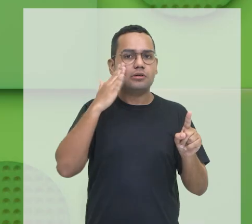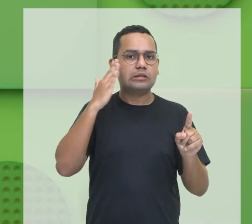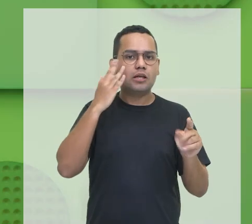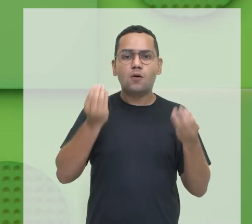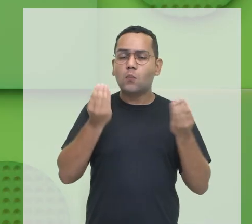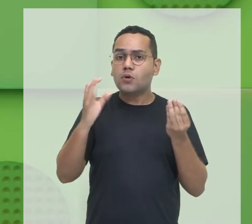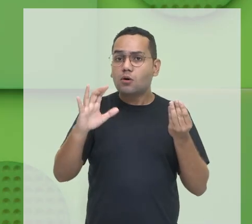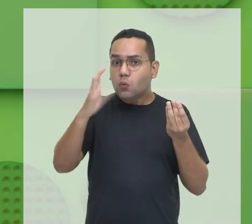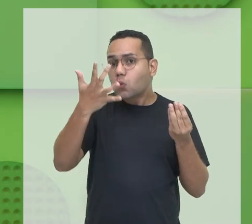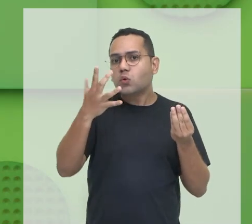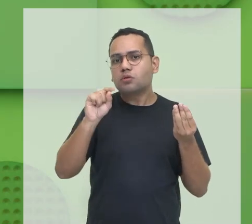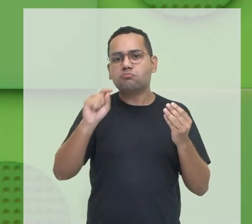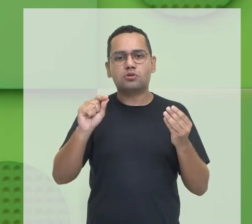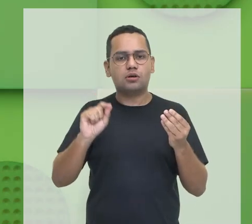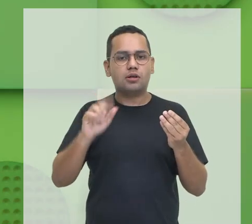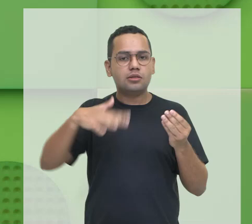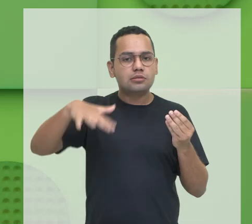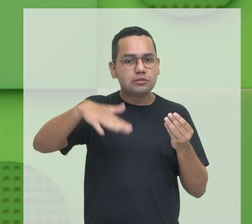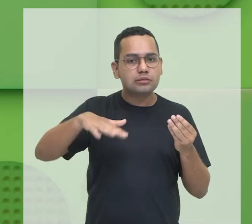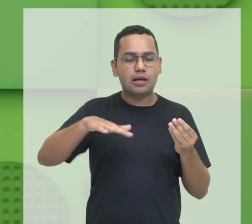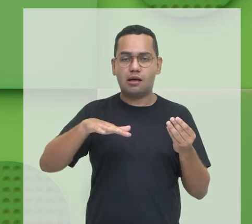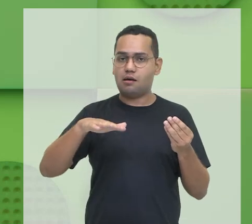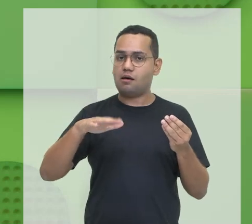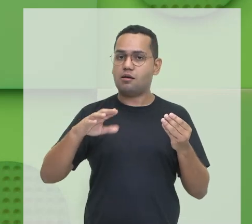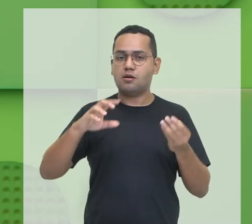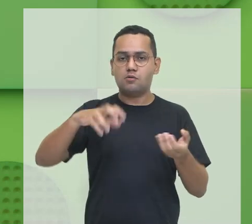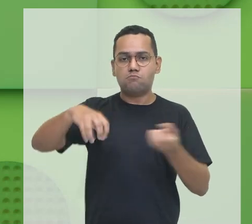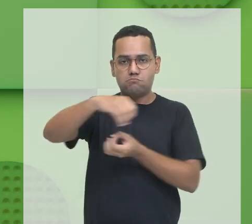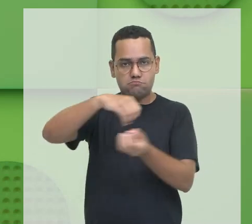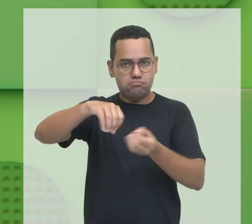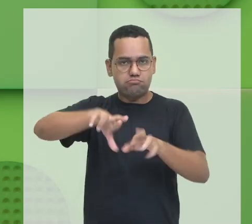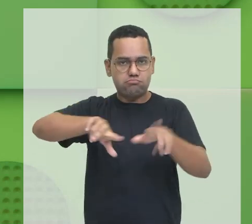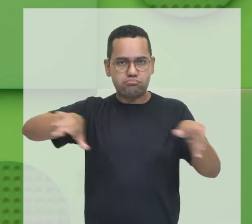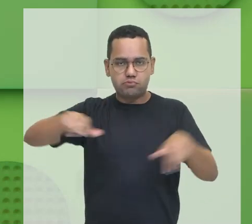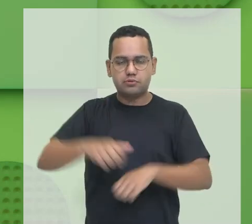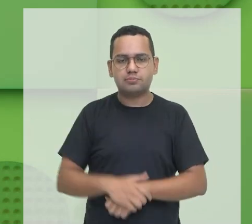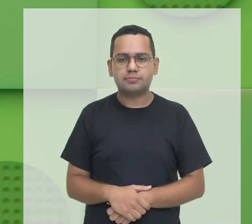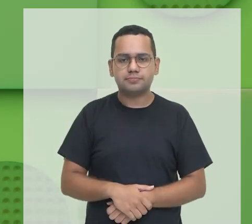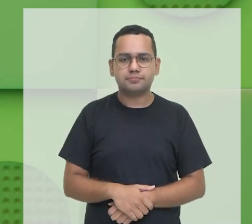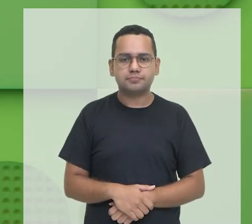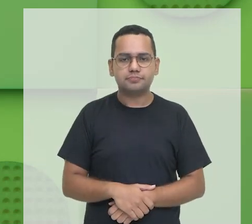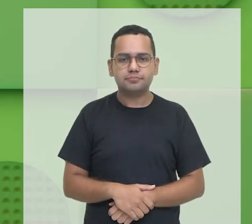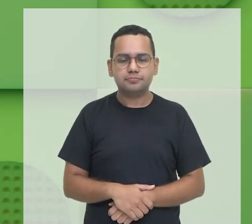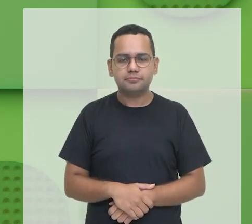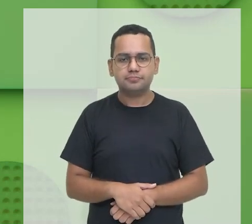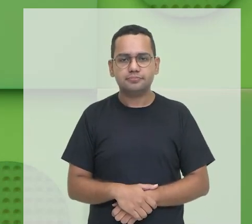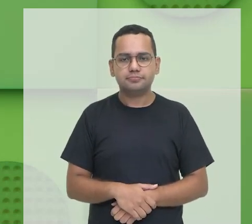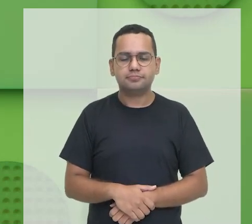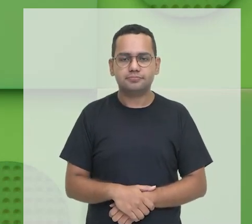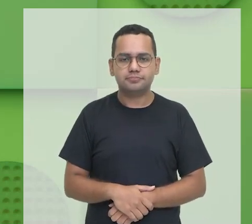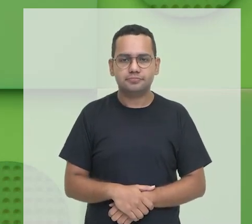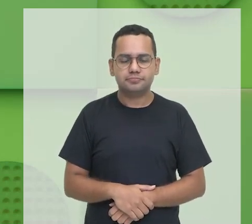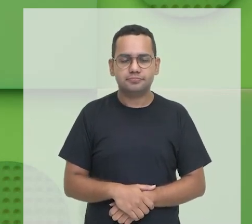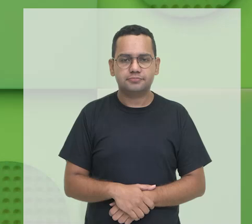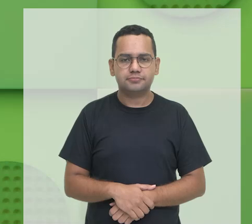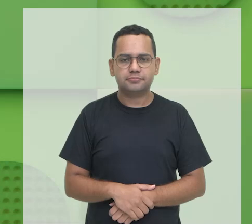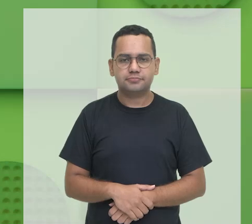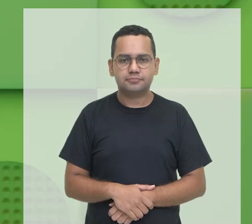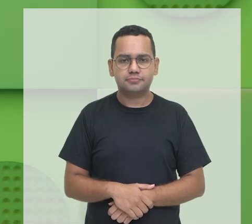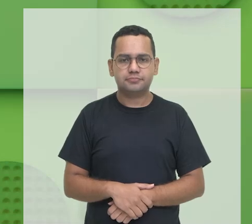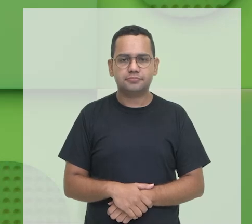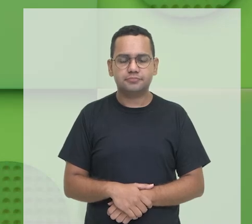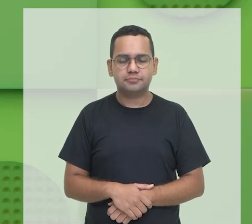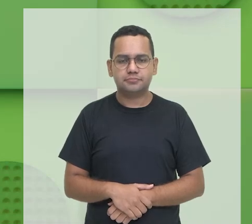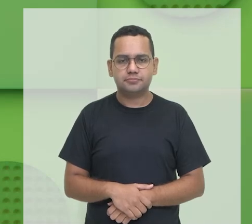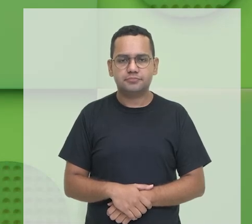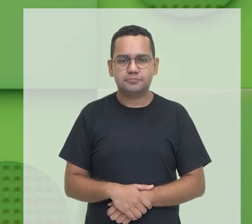isso ocorre no mundo das estrelas. Eu trago uma animação que é para você entender primeiro como que